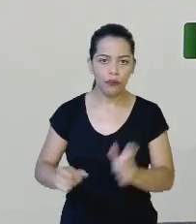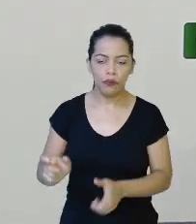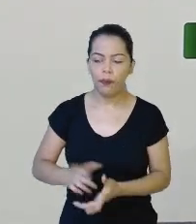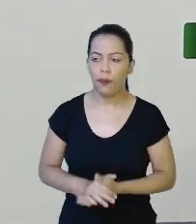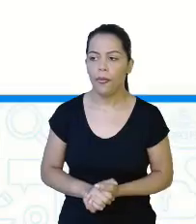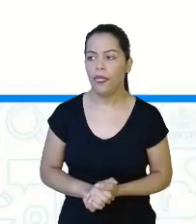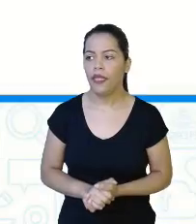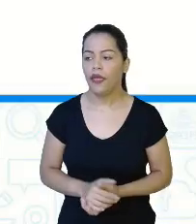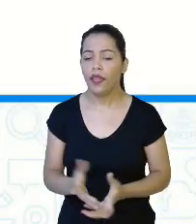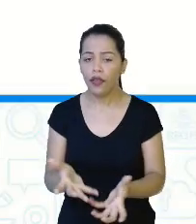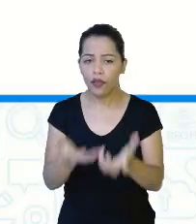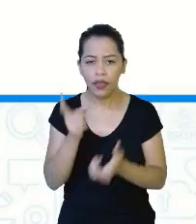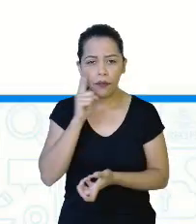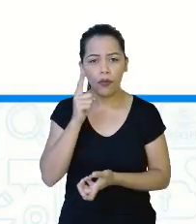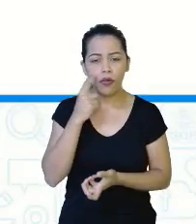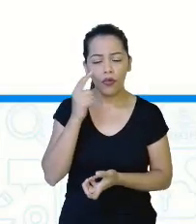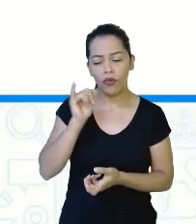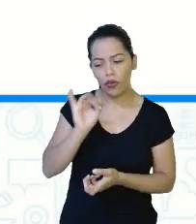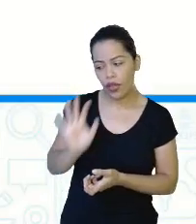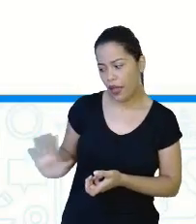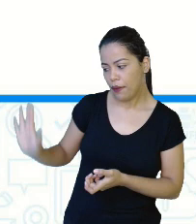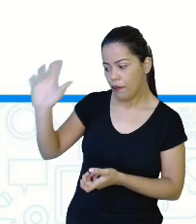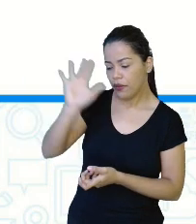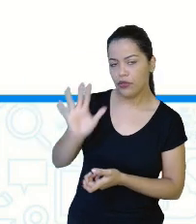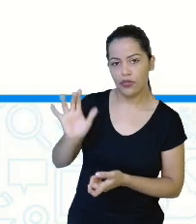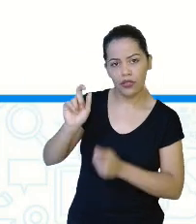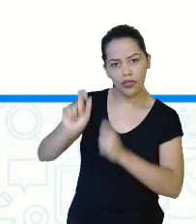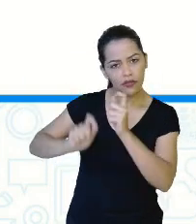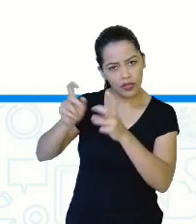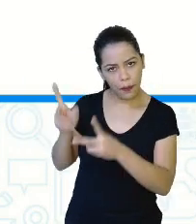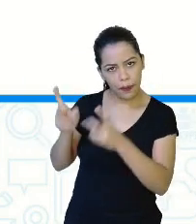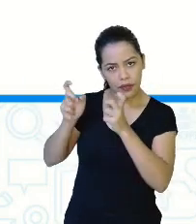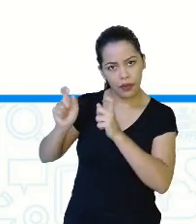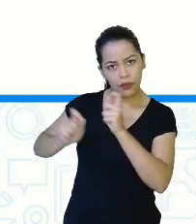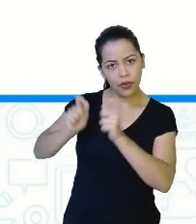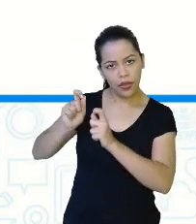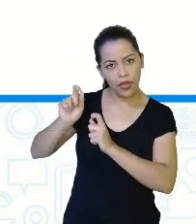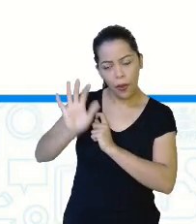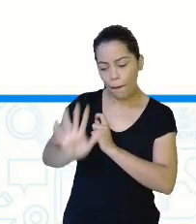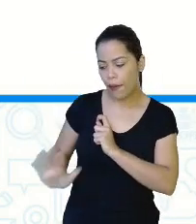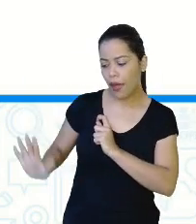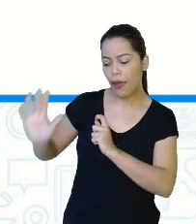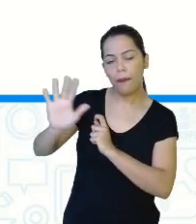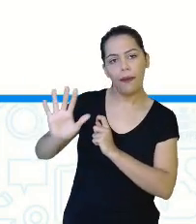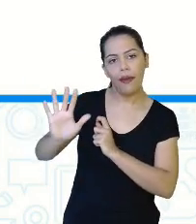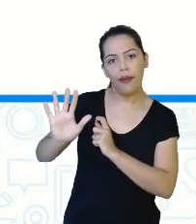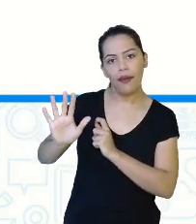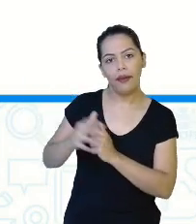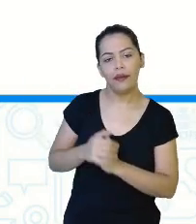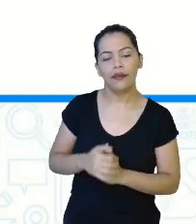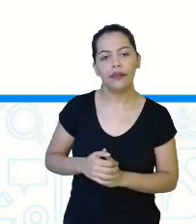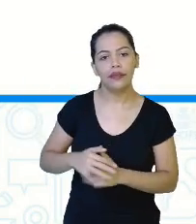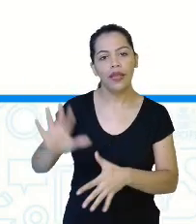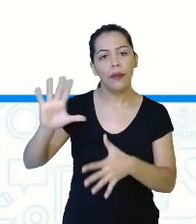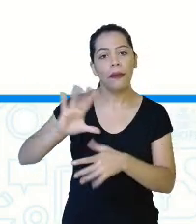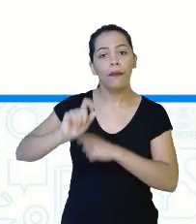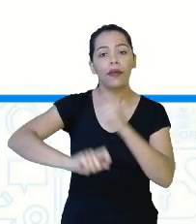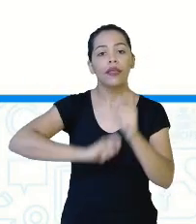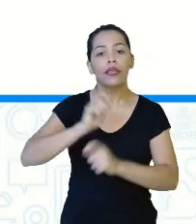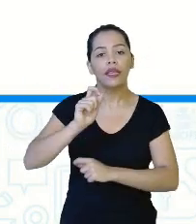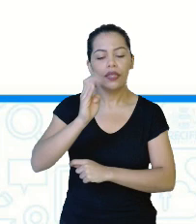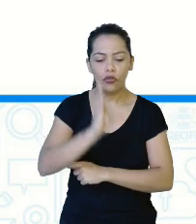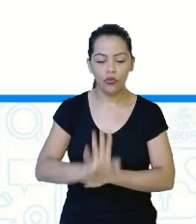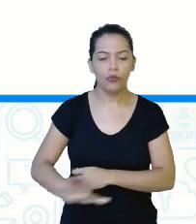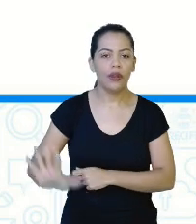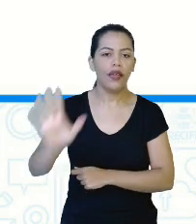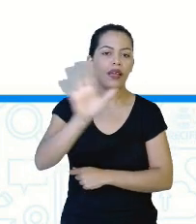imagem que está aí na tela. Vocês reconhecem? É um mapa. É um mapa de onde? É o mapa do Brasil,